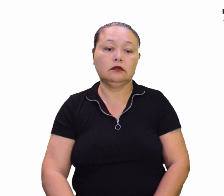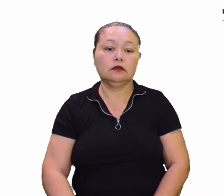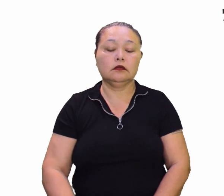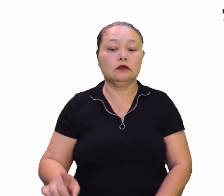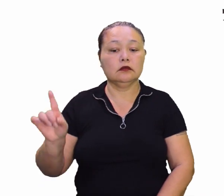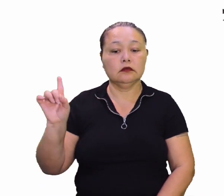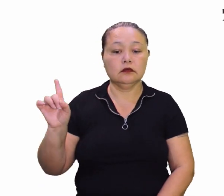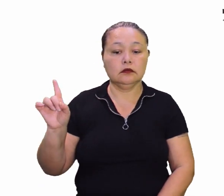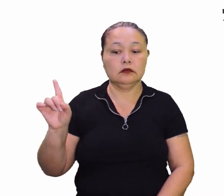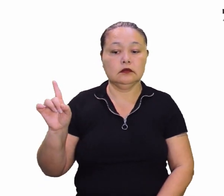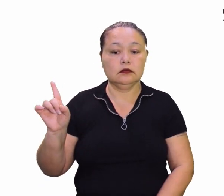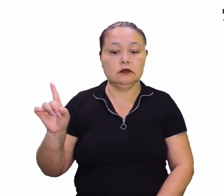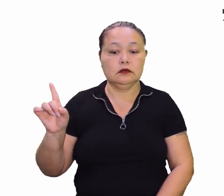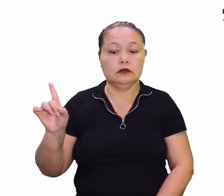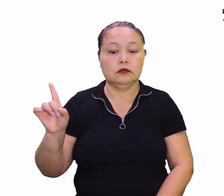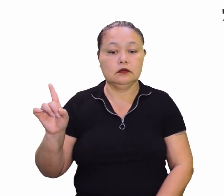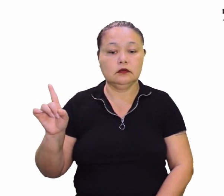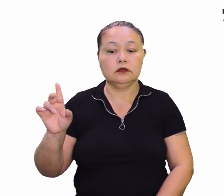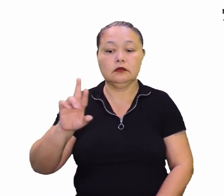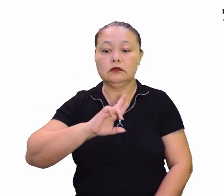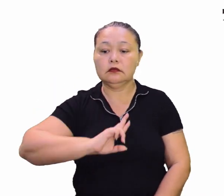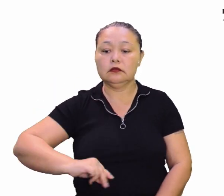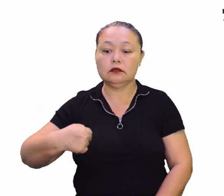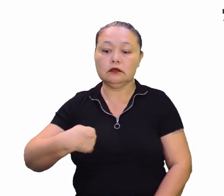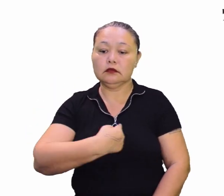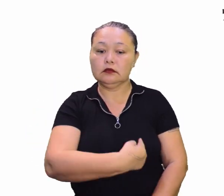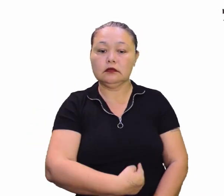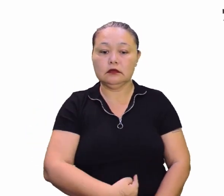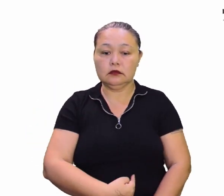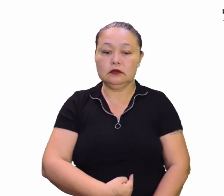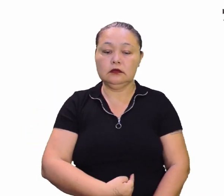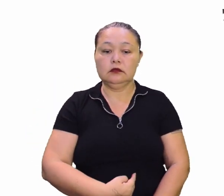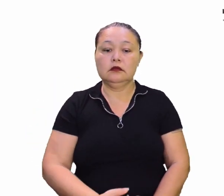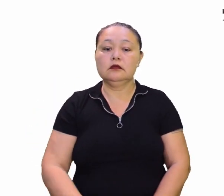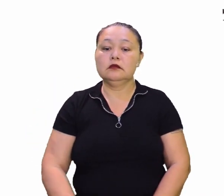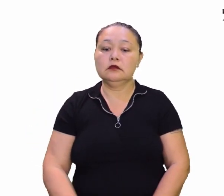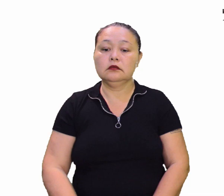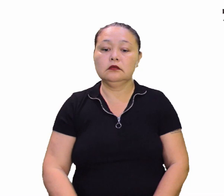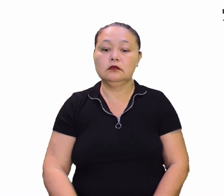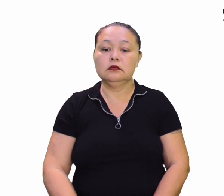Temos aí, ó, República da China.